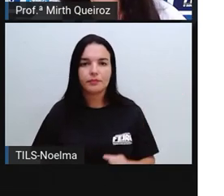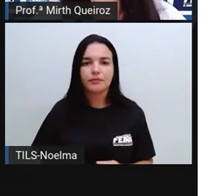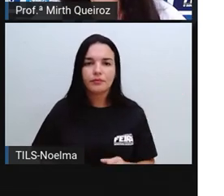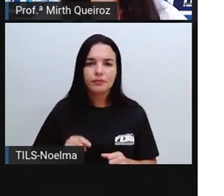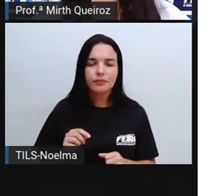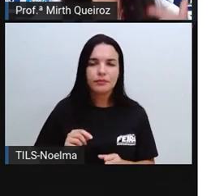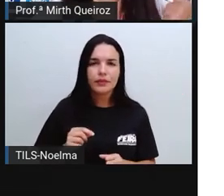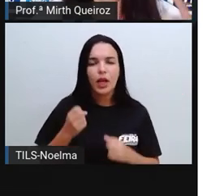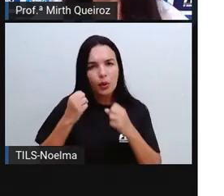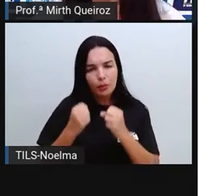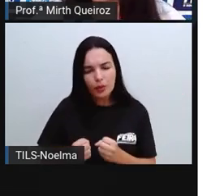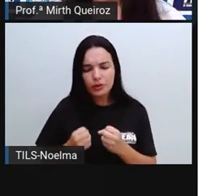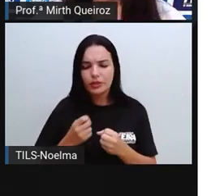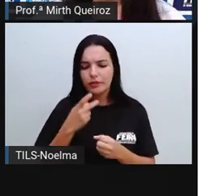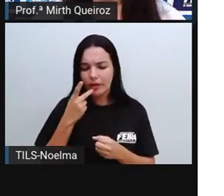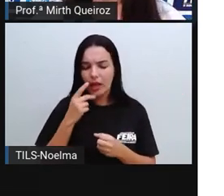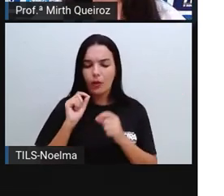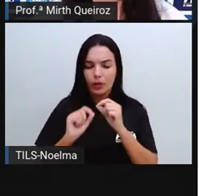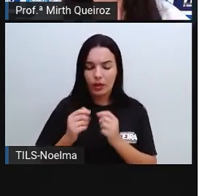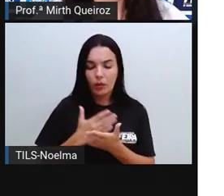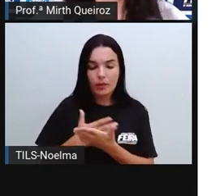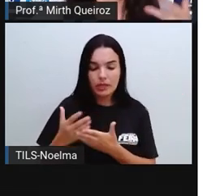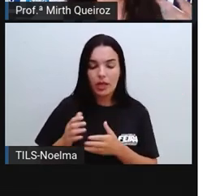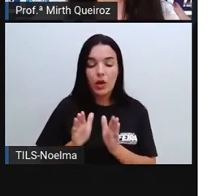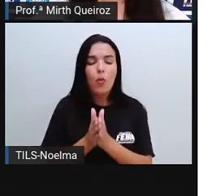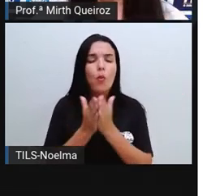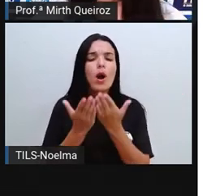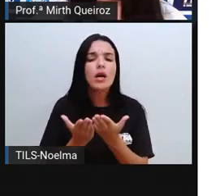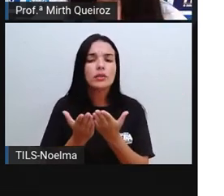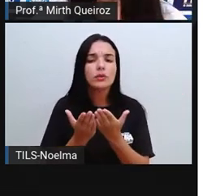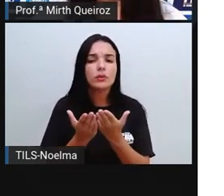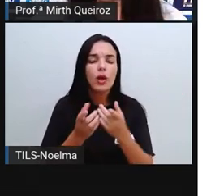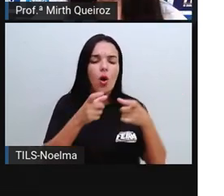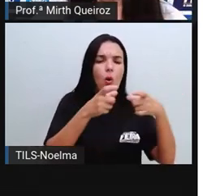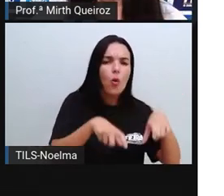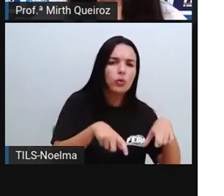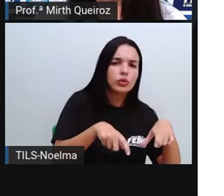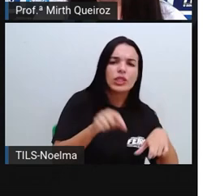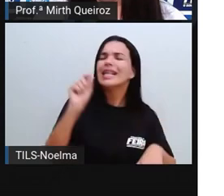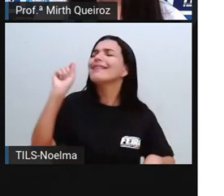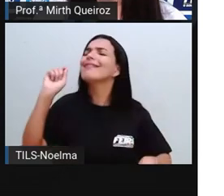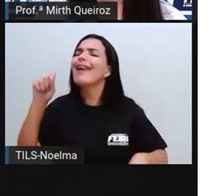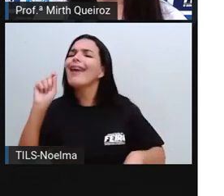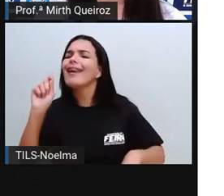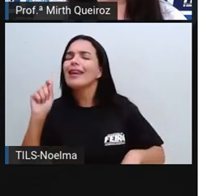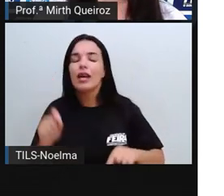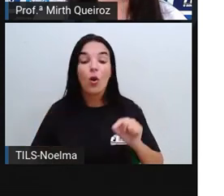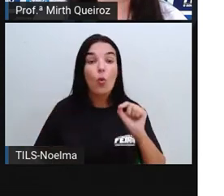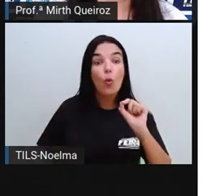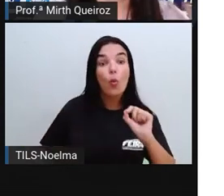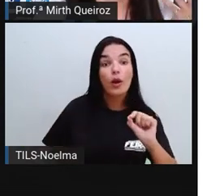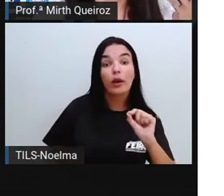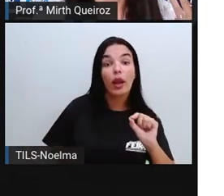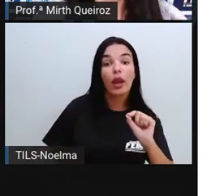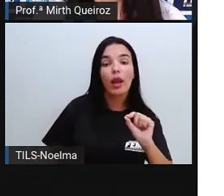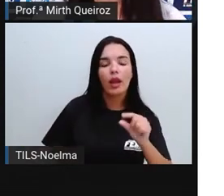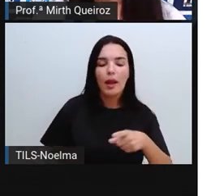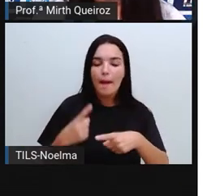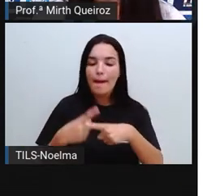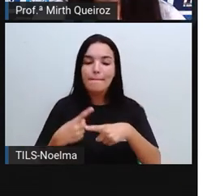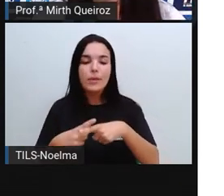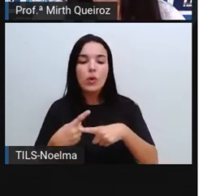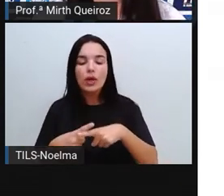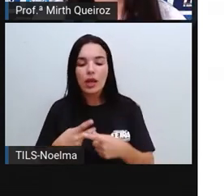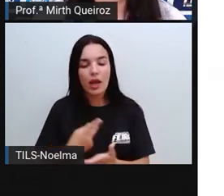aconteceu? Onde aconteceu? Quem estava envolvido nessa história, né? Desse relato? O que foi